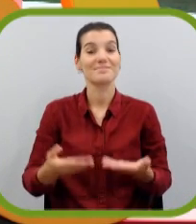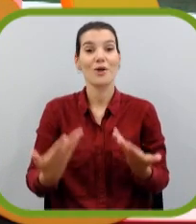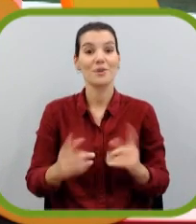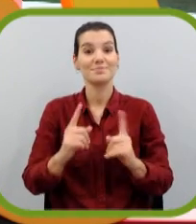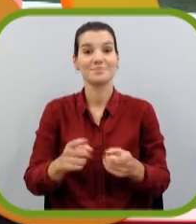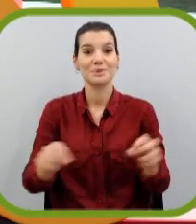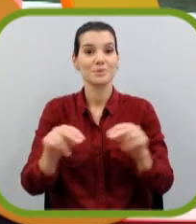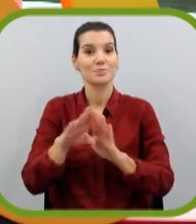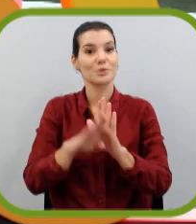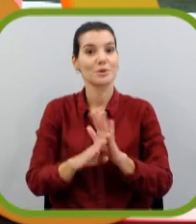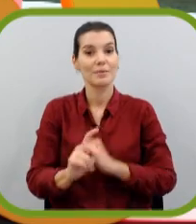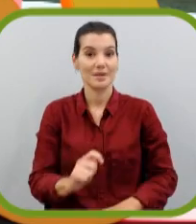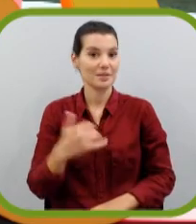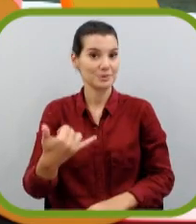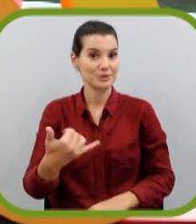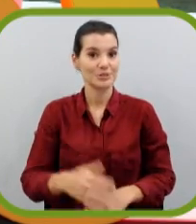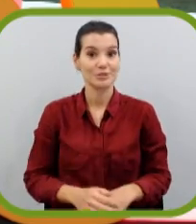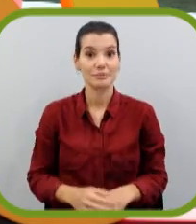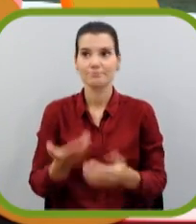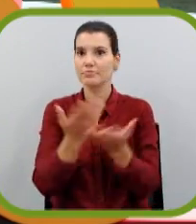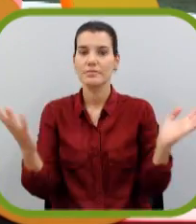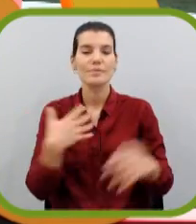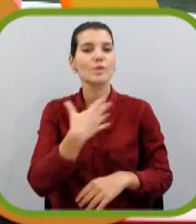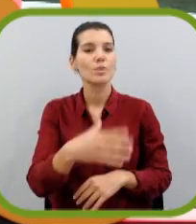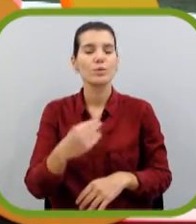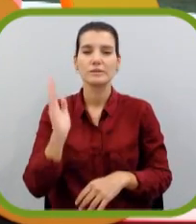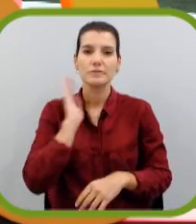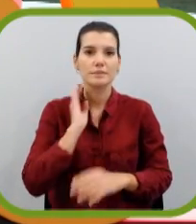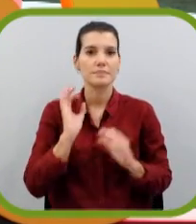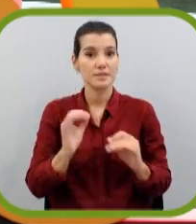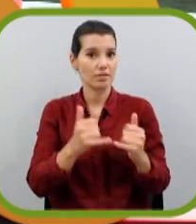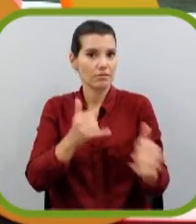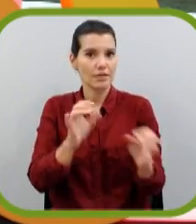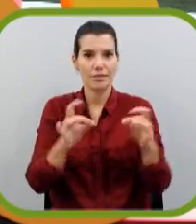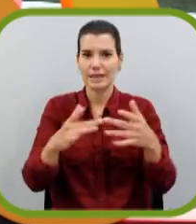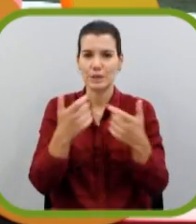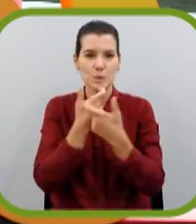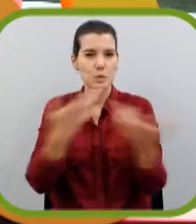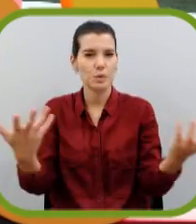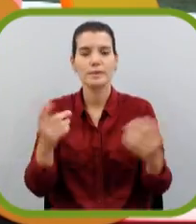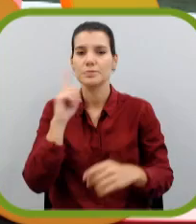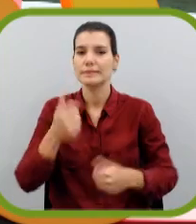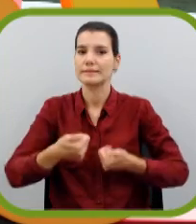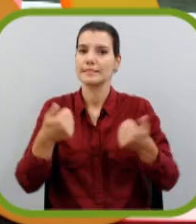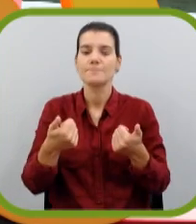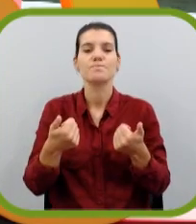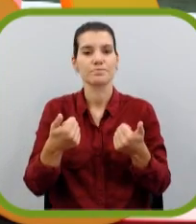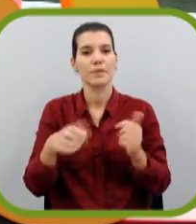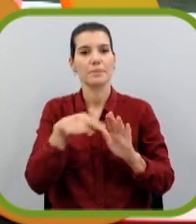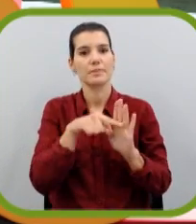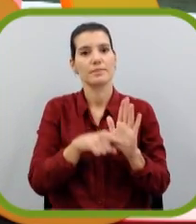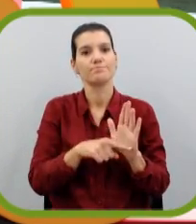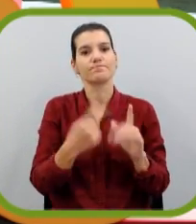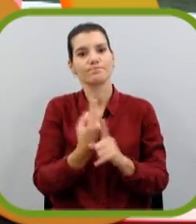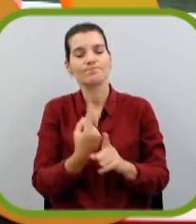bem-vindos. Começa agora um novo episódio do E2. Num mundo cada vez mais dependente do digital, torna-se essencial implantar